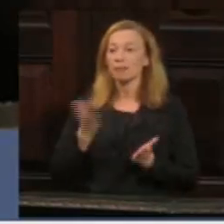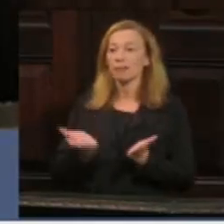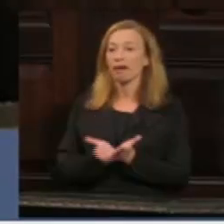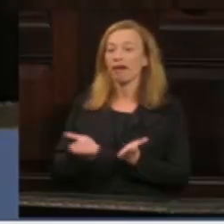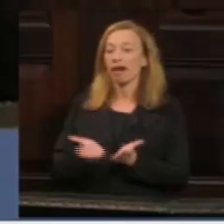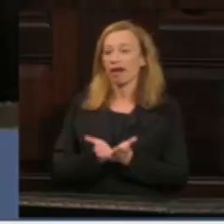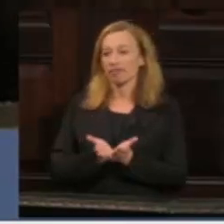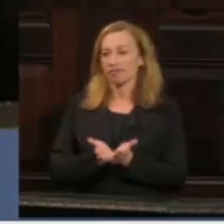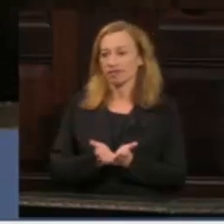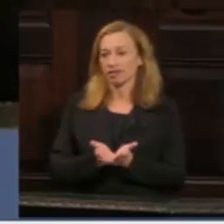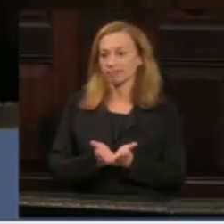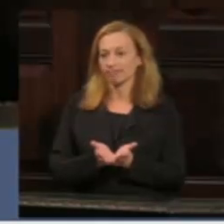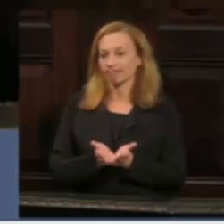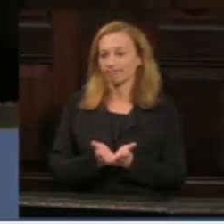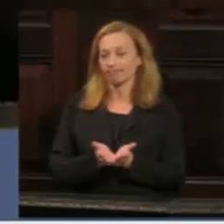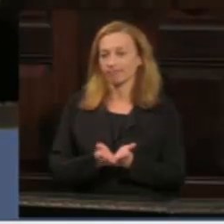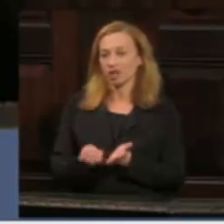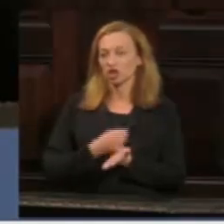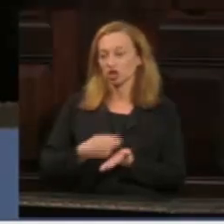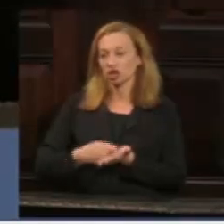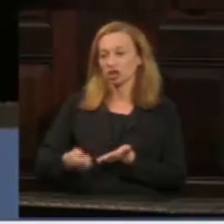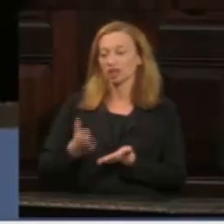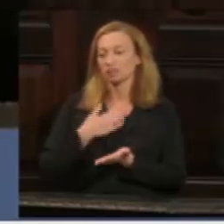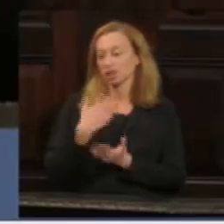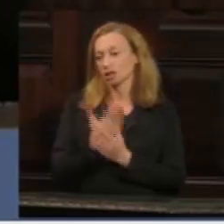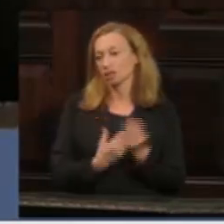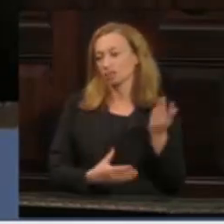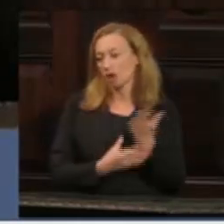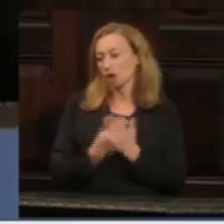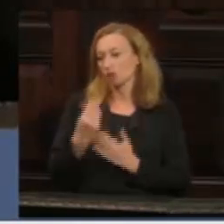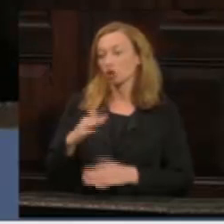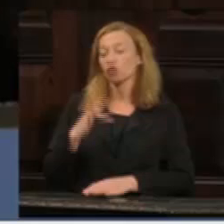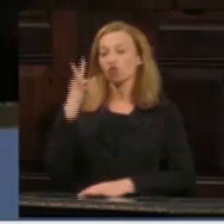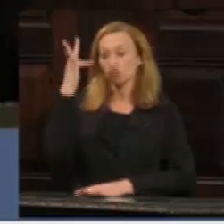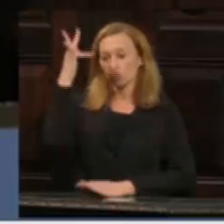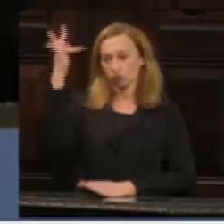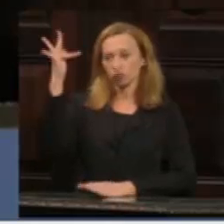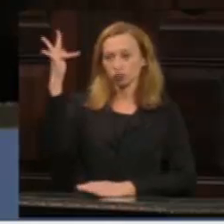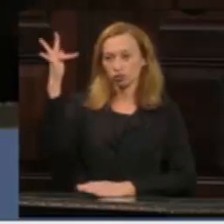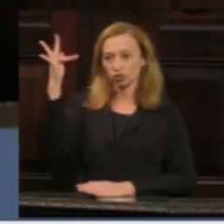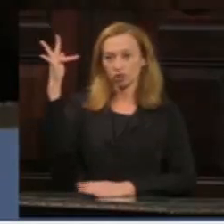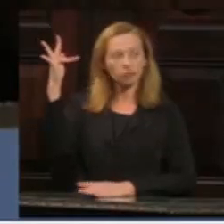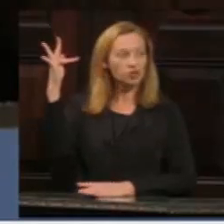escrita pelas minhas mãos, mas seguramente